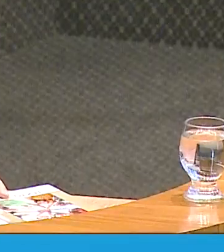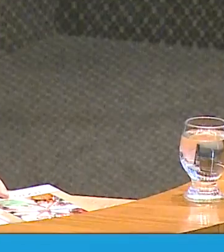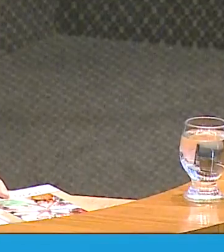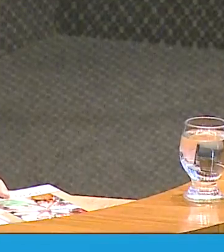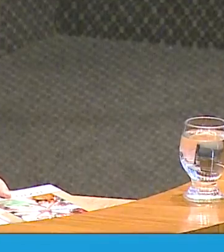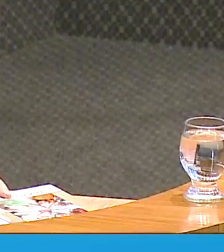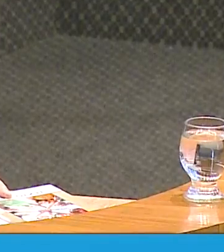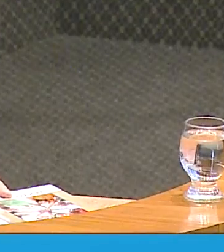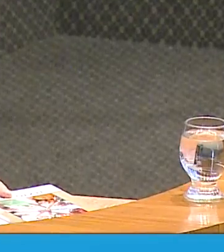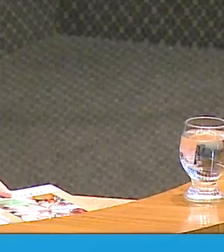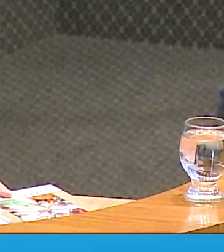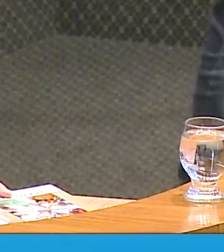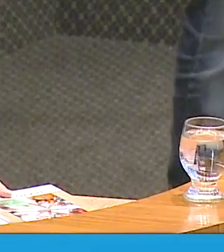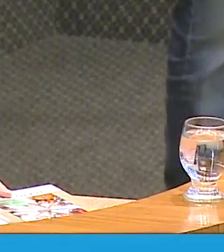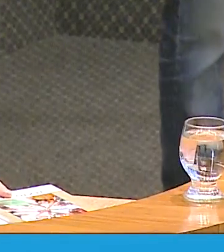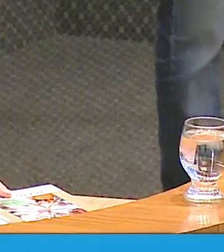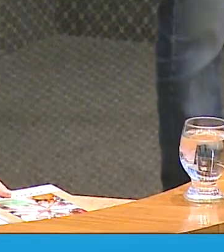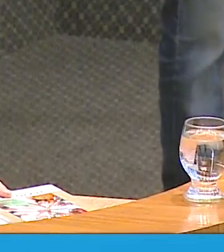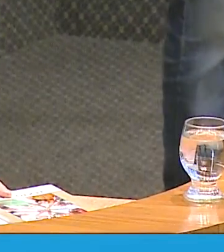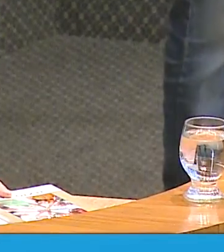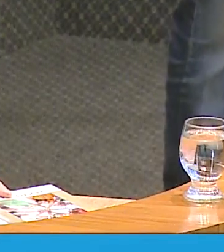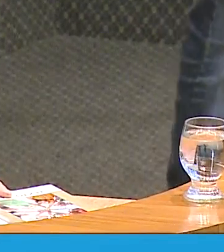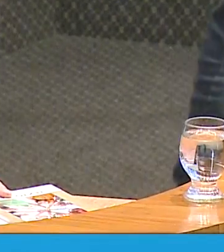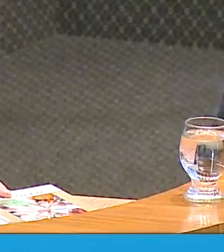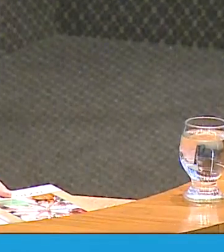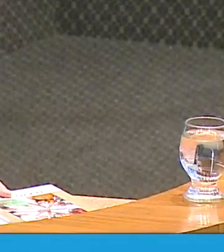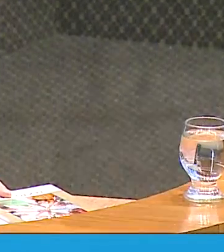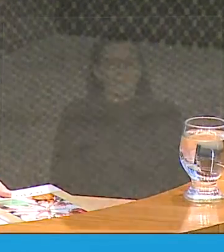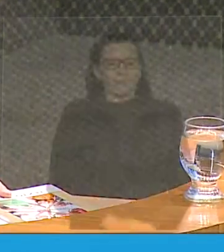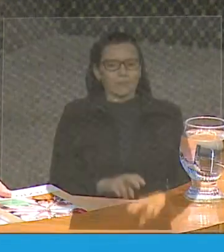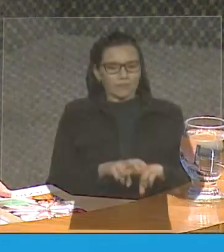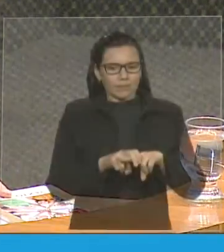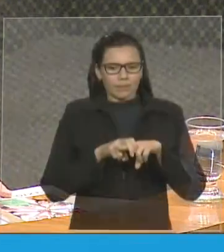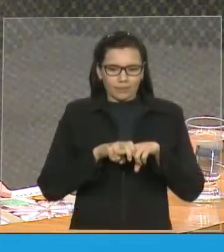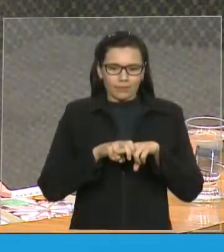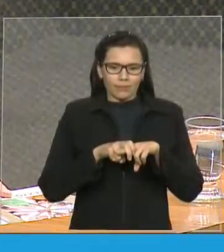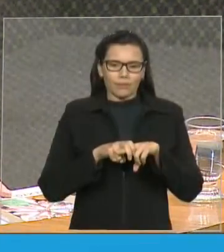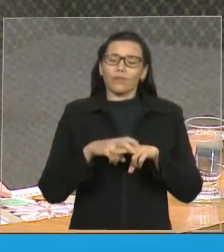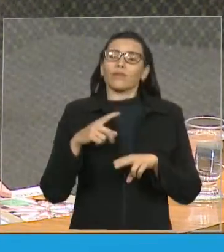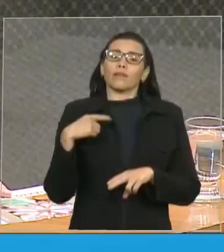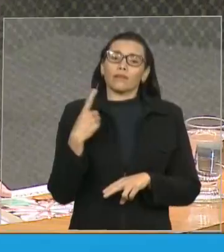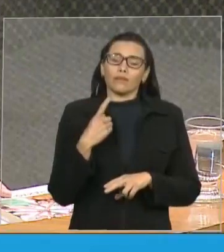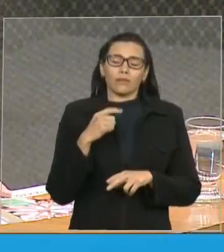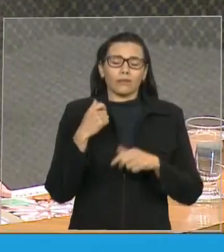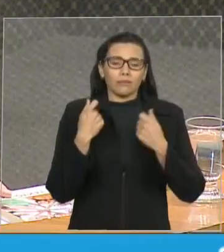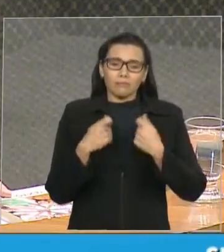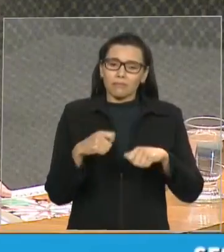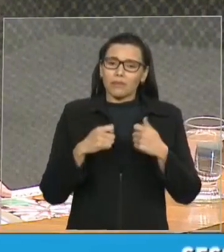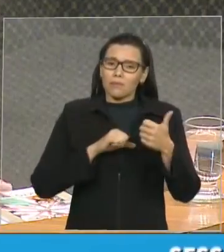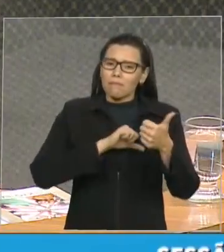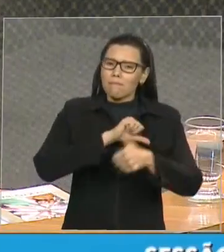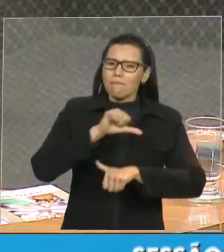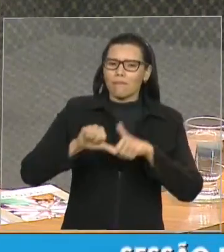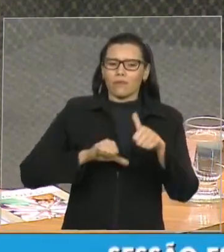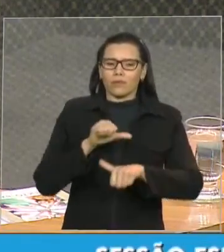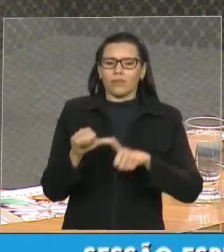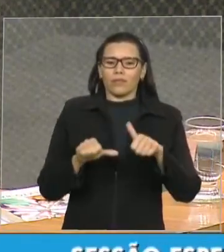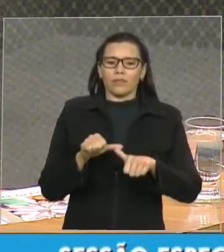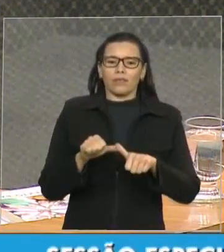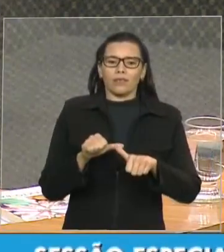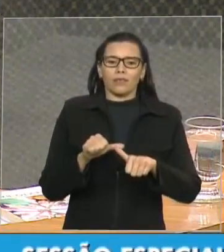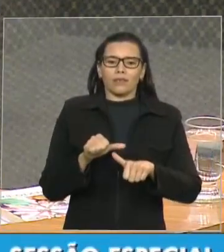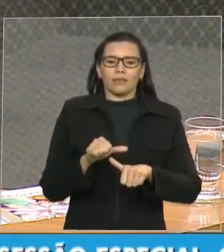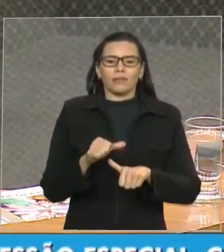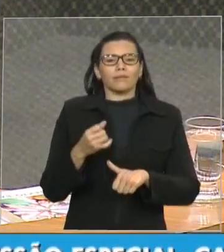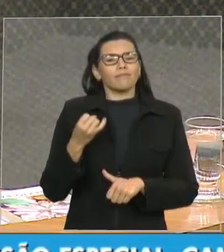a favor dos outros. Então, nós temos que mudar. Para mudar, uma